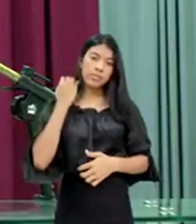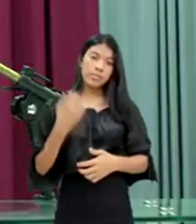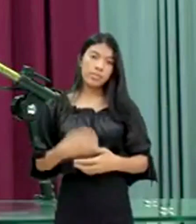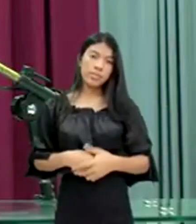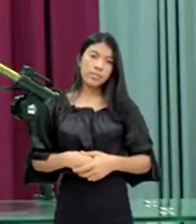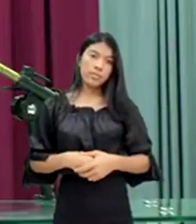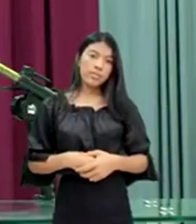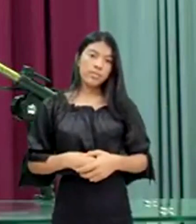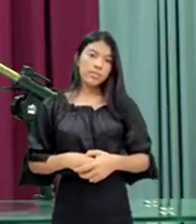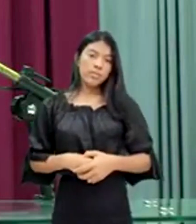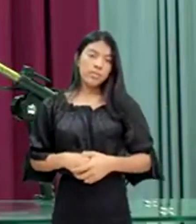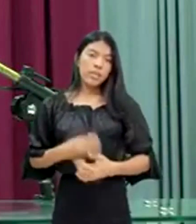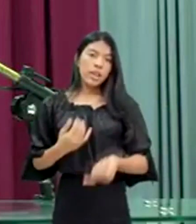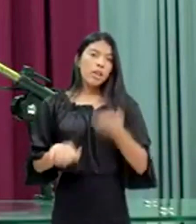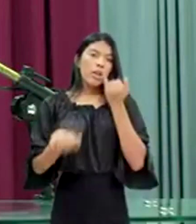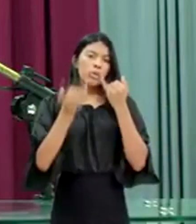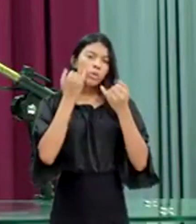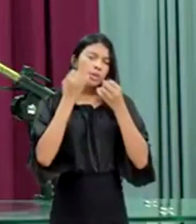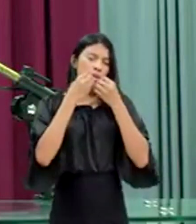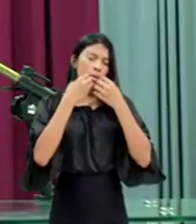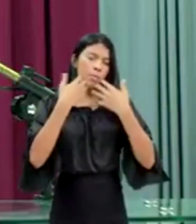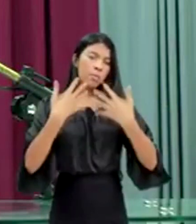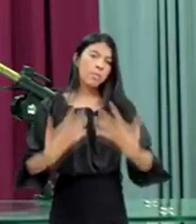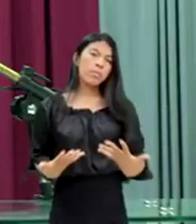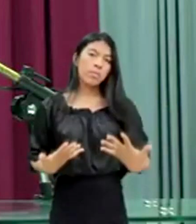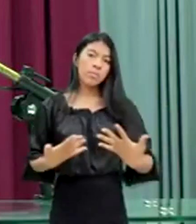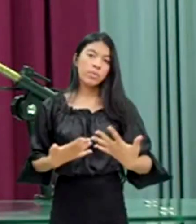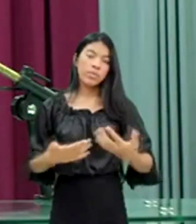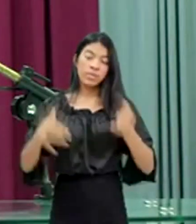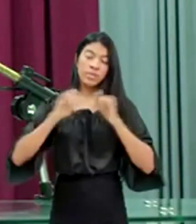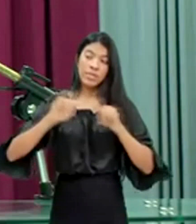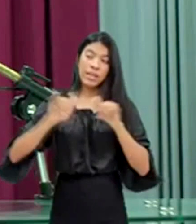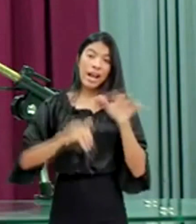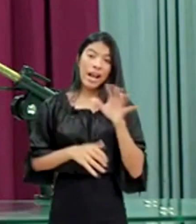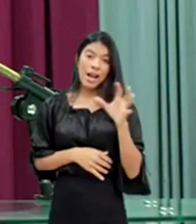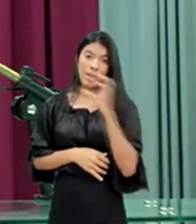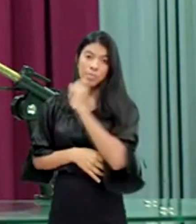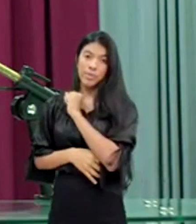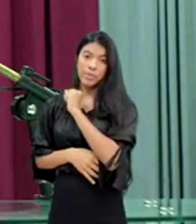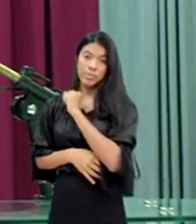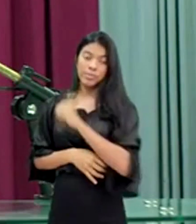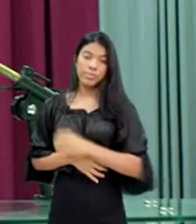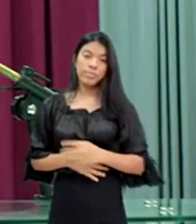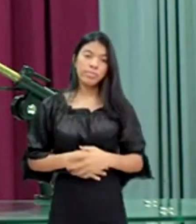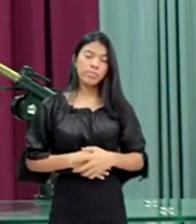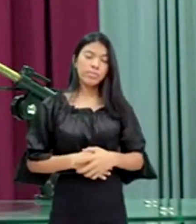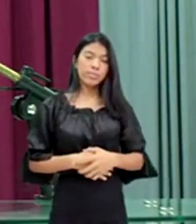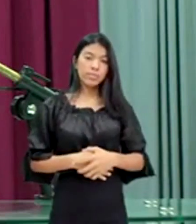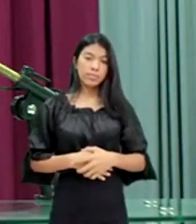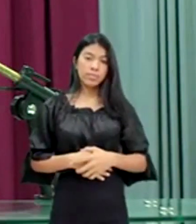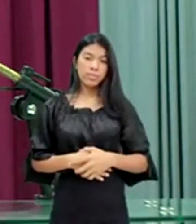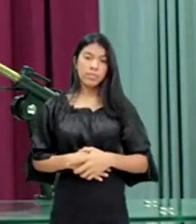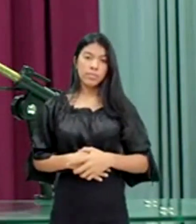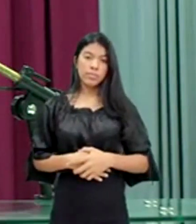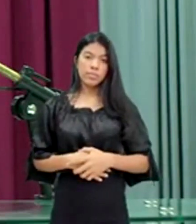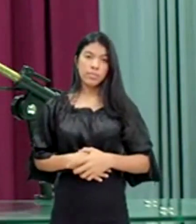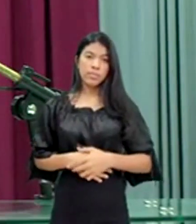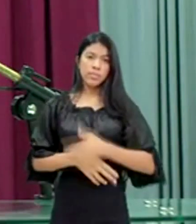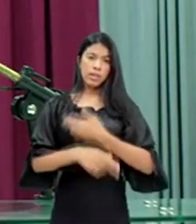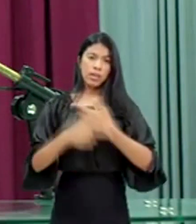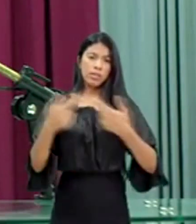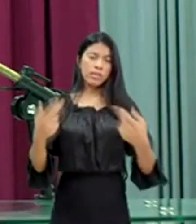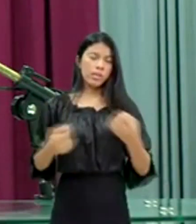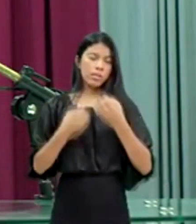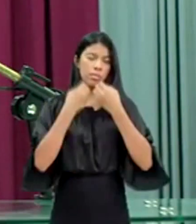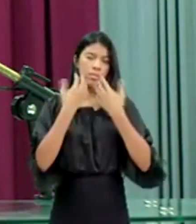pelas boas notícias. Eles passaram rapidamente pelas coisas boas,